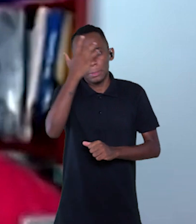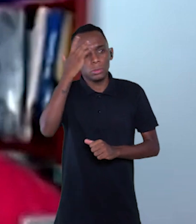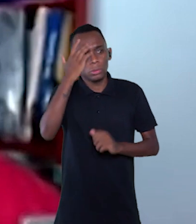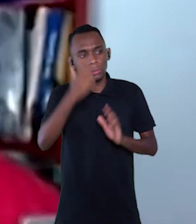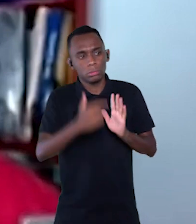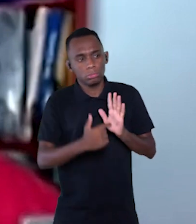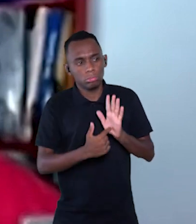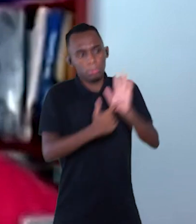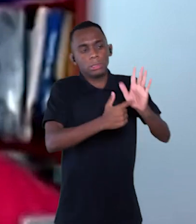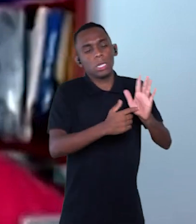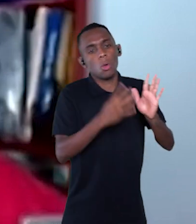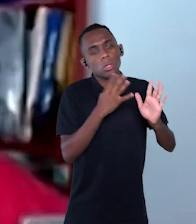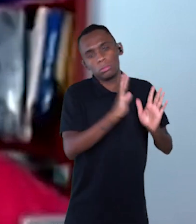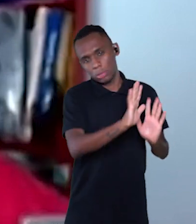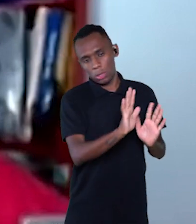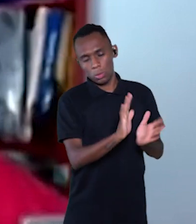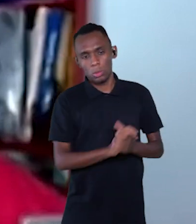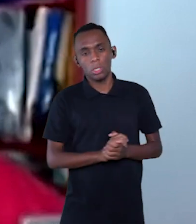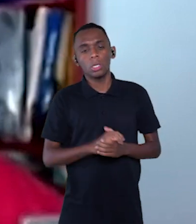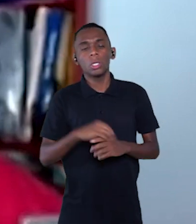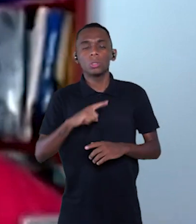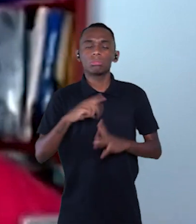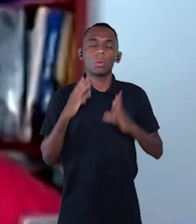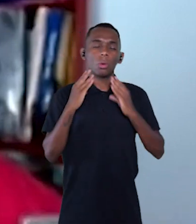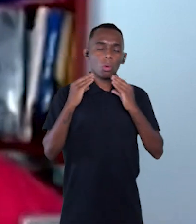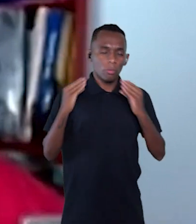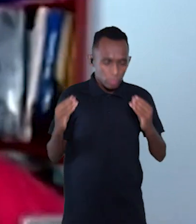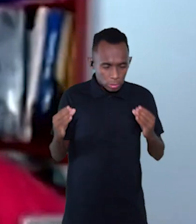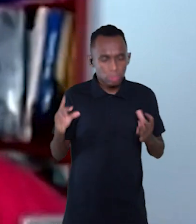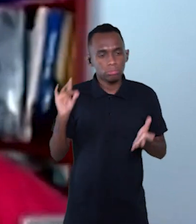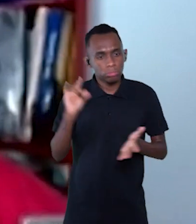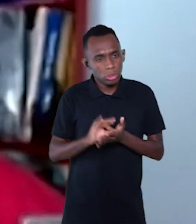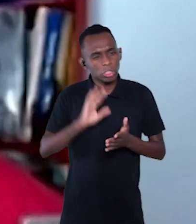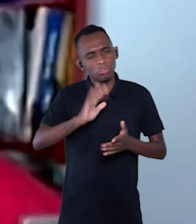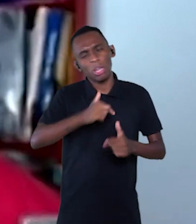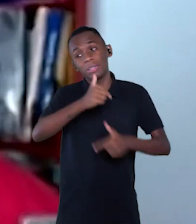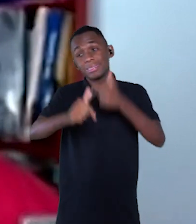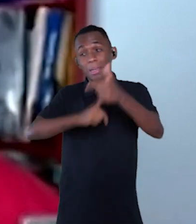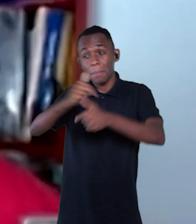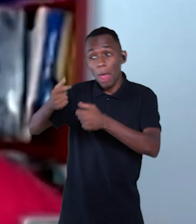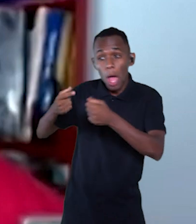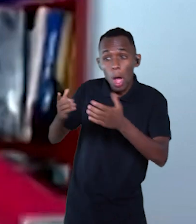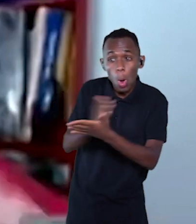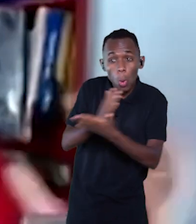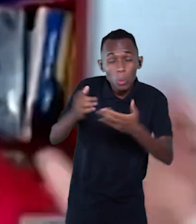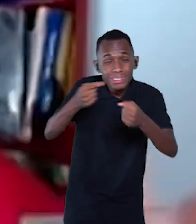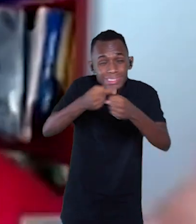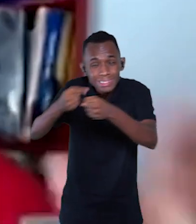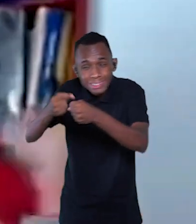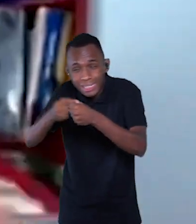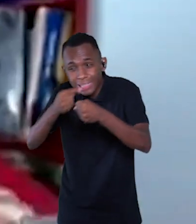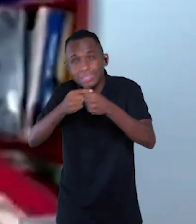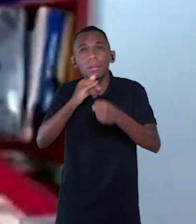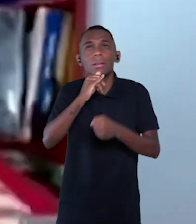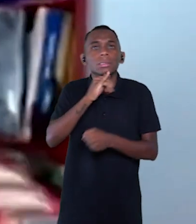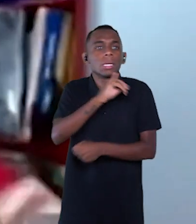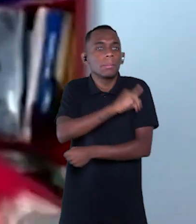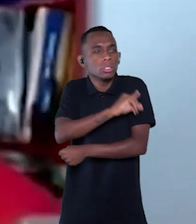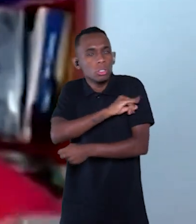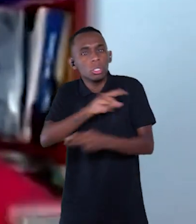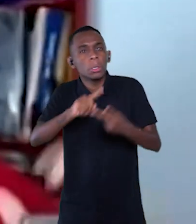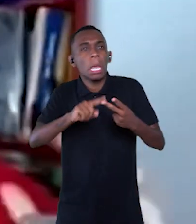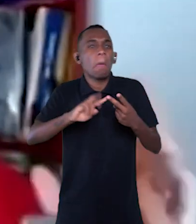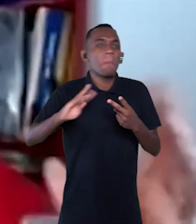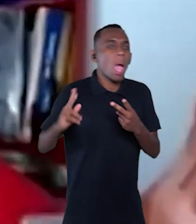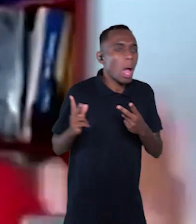ser identificada, mas eu tenho uma tranquilidade justamente porque já trabalhei em alguns municípios no interior de Minas, no Rio de Janeiro,